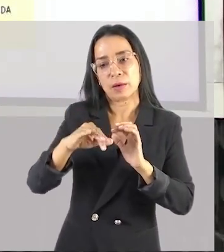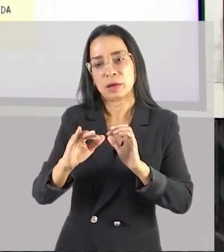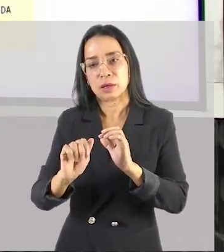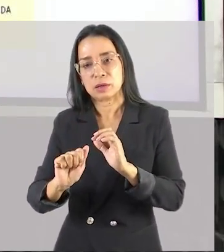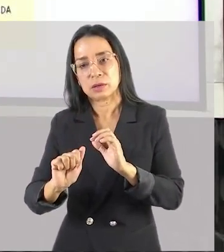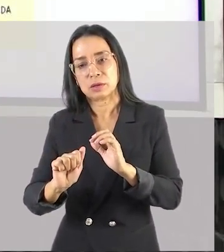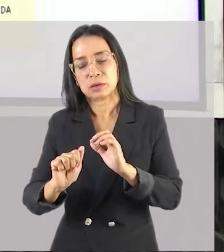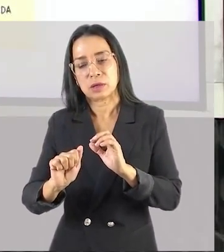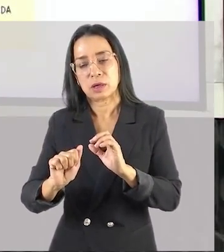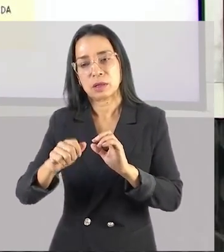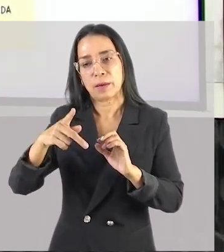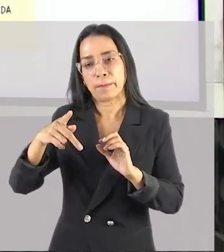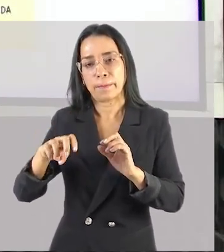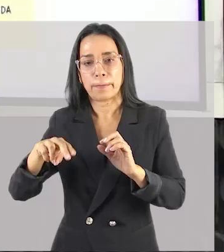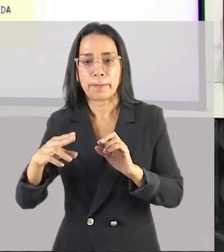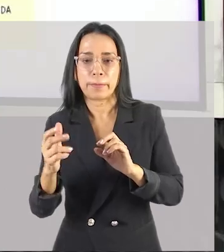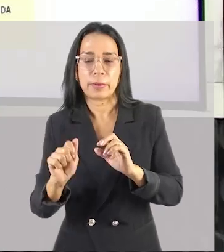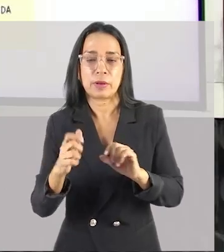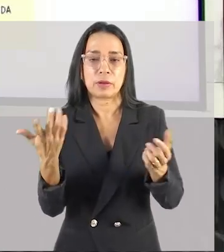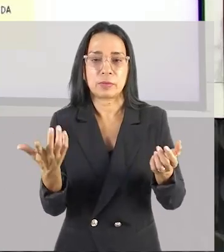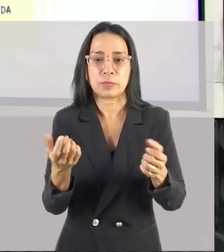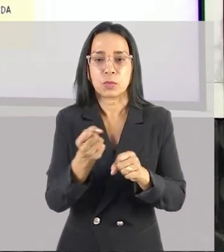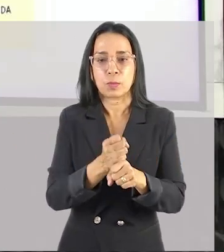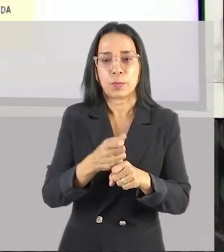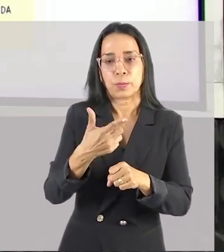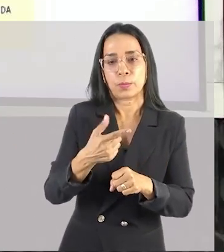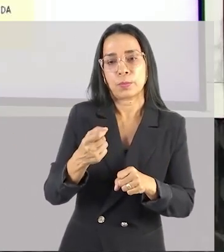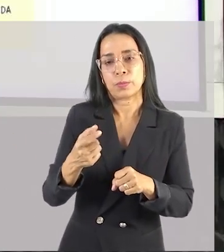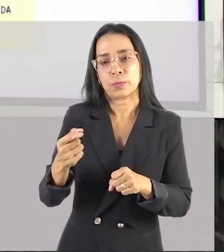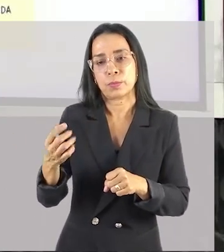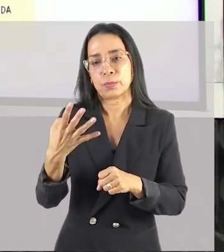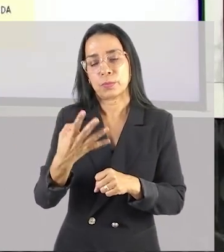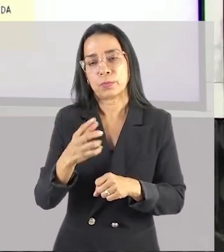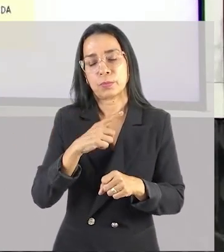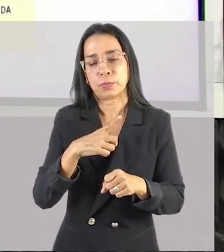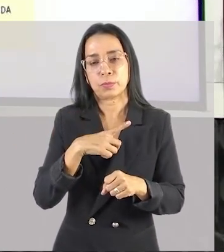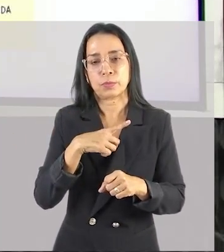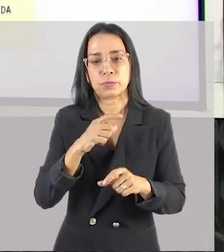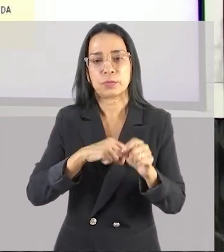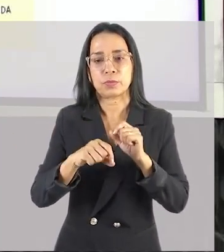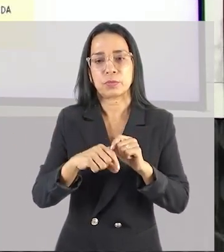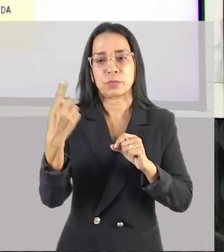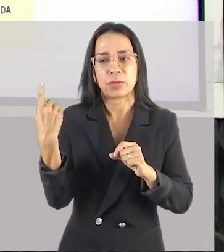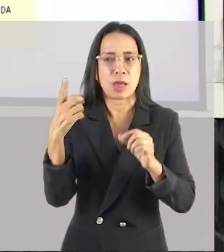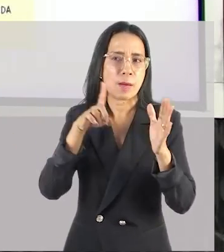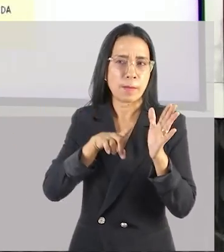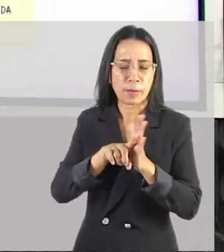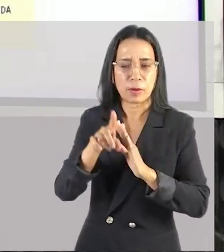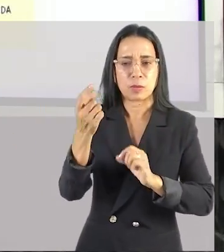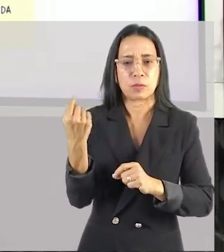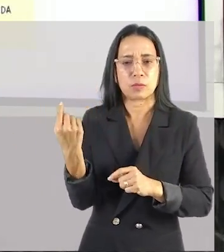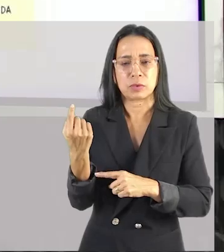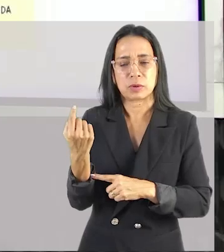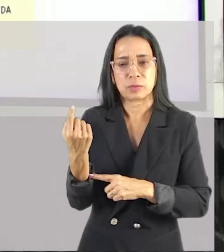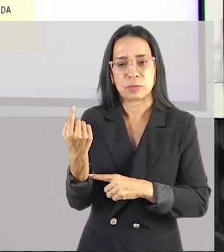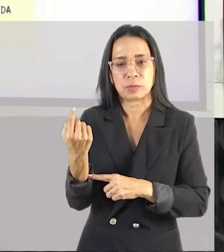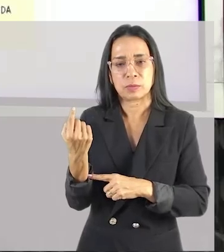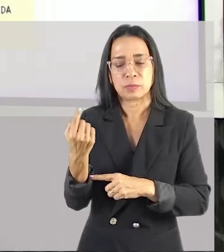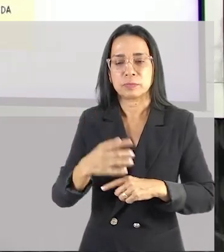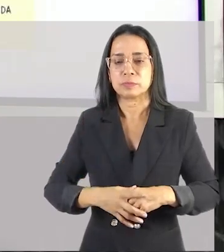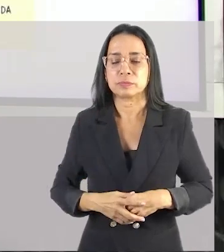ainda tem, né, a tendência da repetição da pergunta. Então, anos 2000 a 2004 são perguntas que